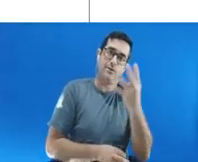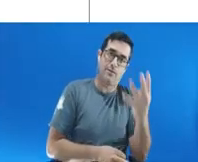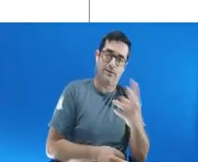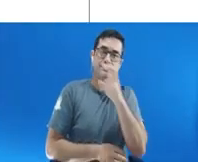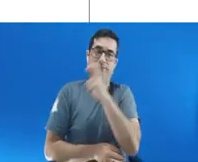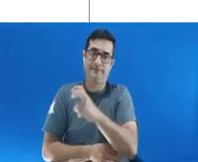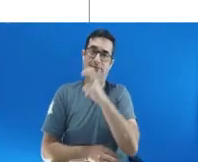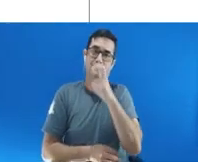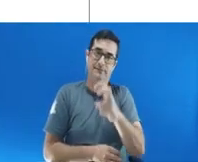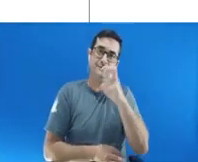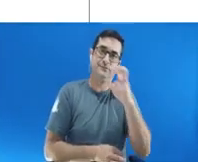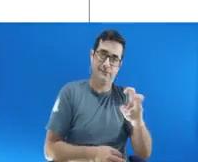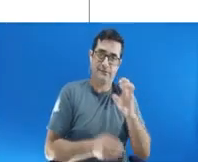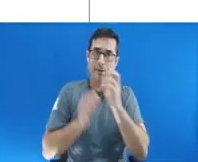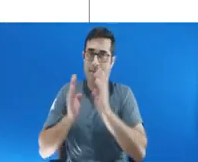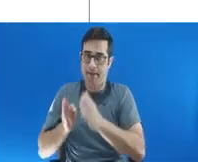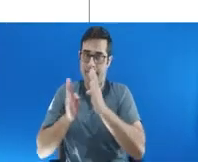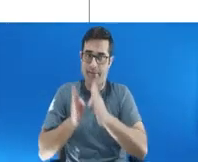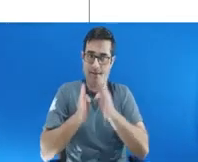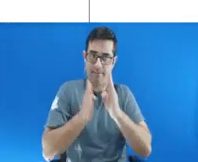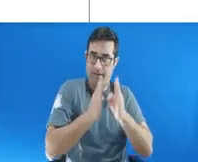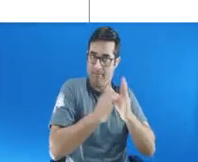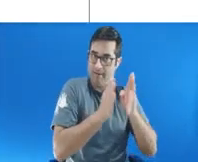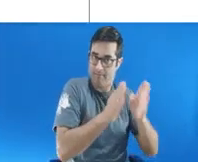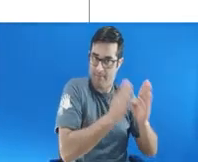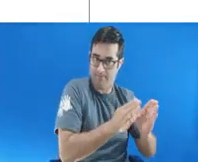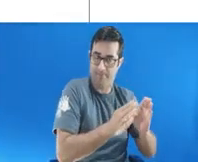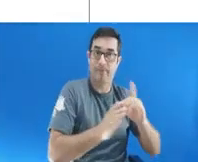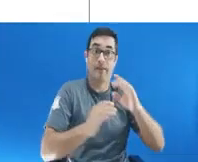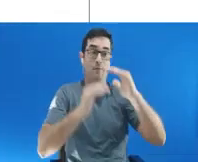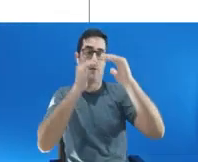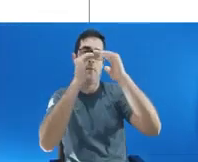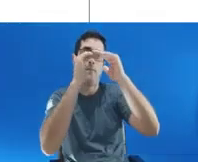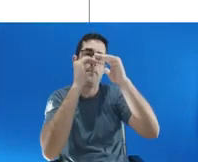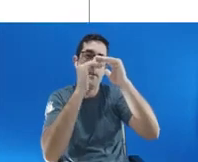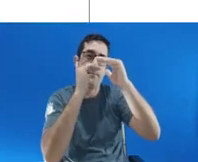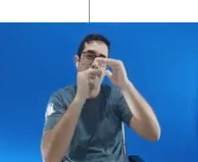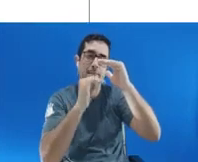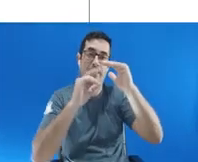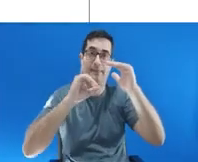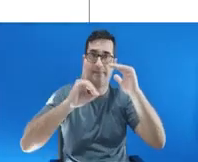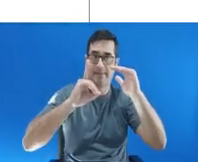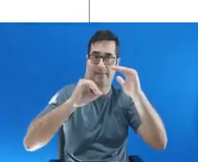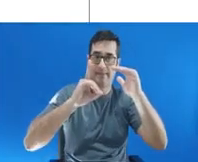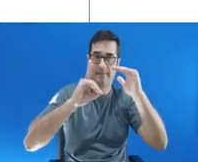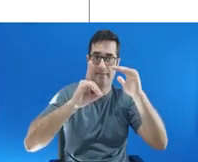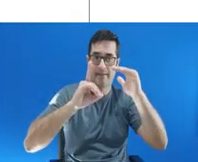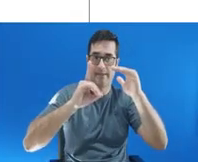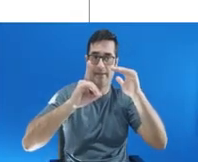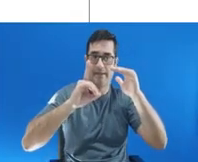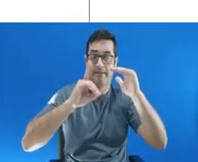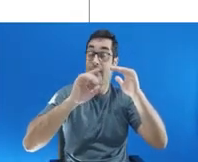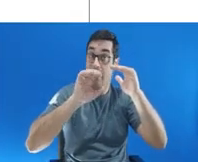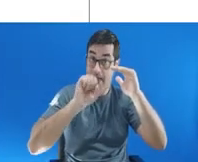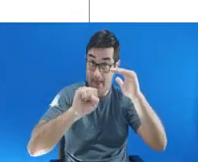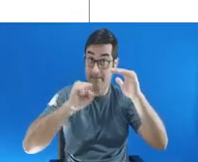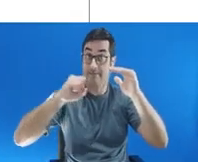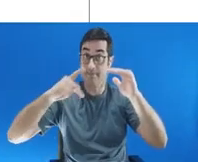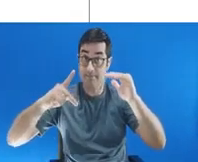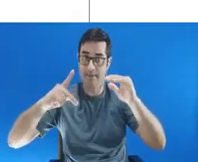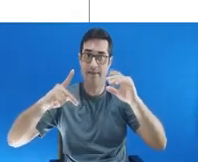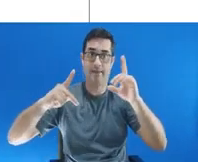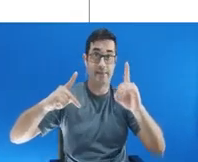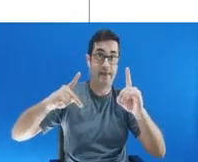eu vou separar os subníveis D e F de SP. Por quê? Porque as regras de blindagem é